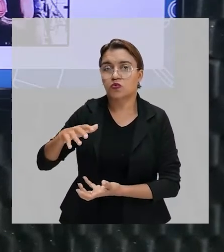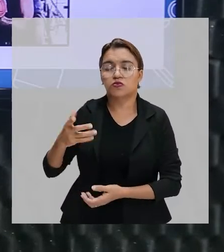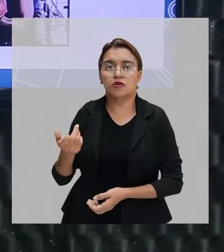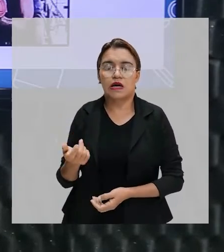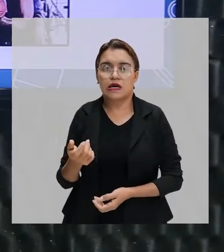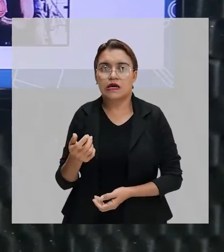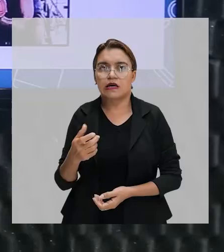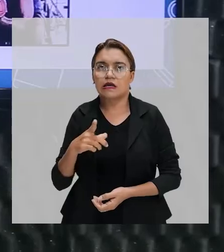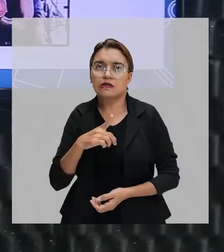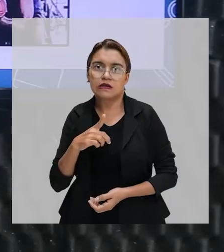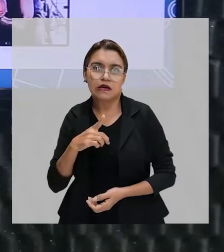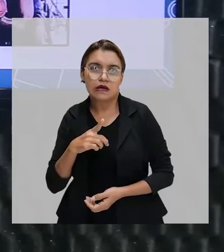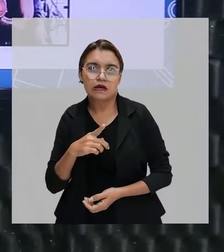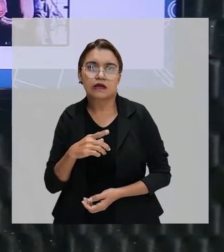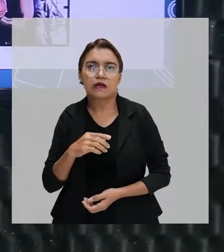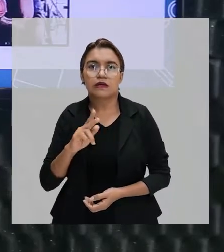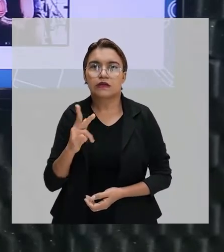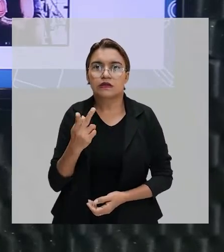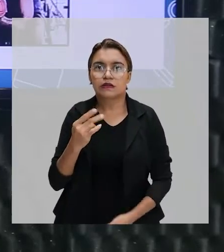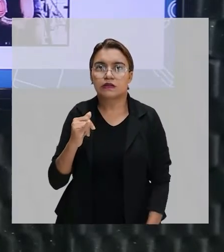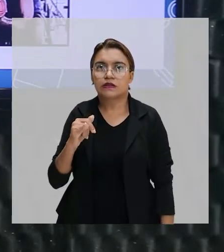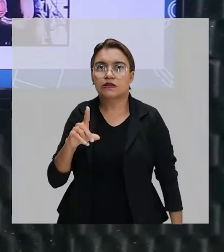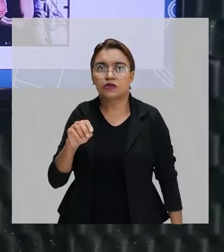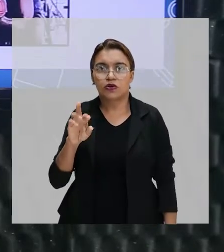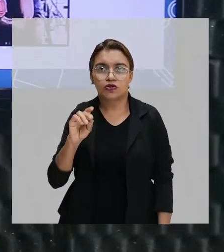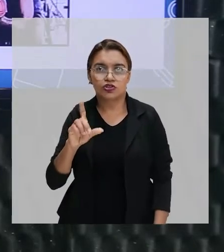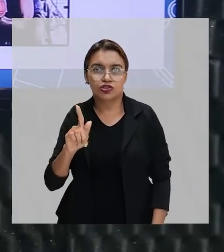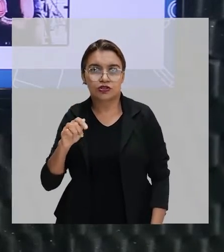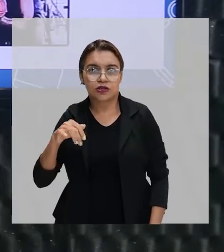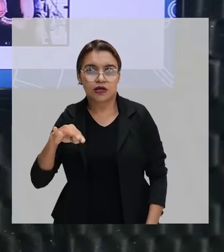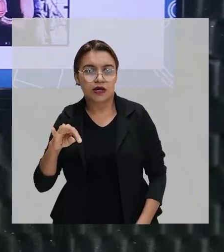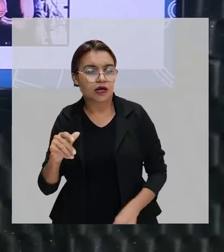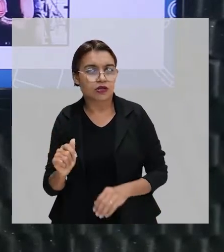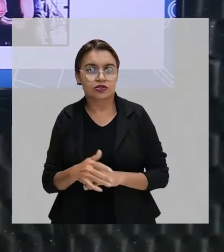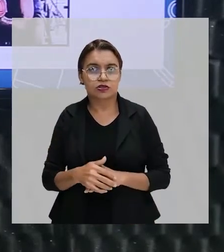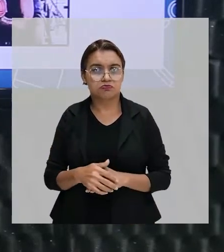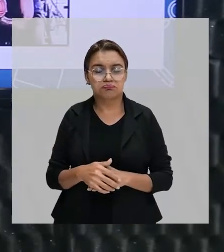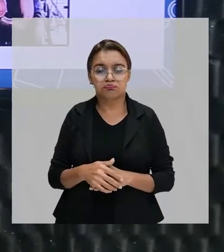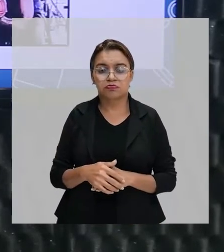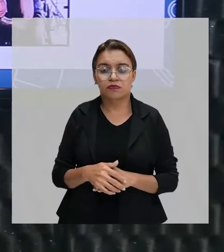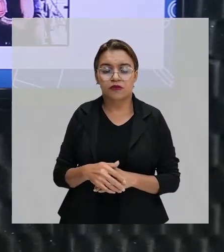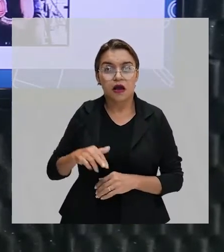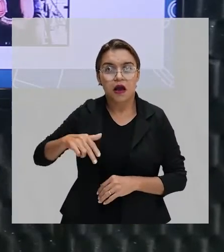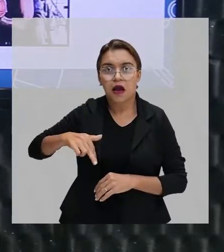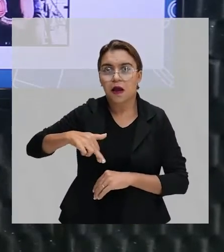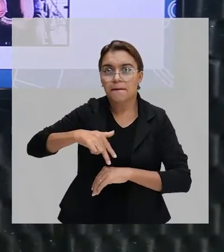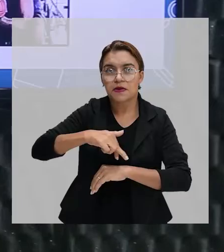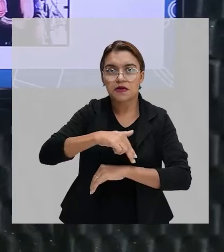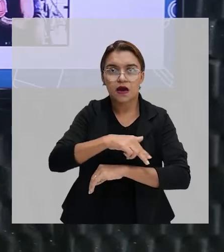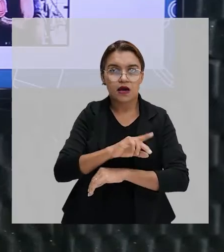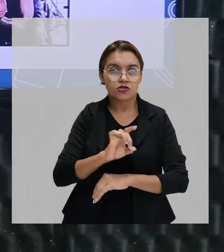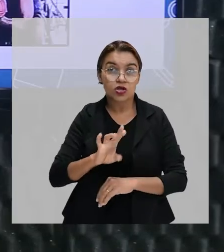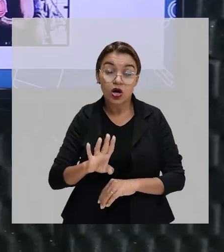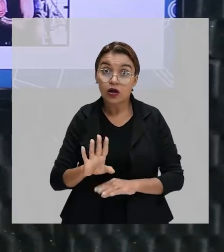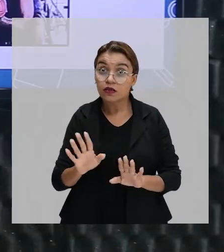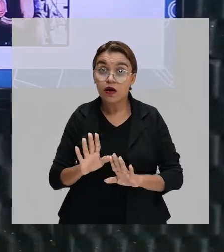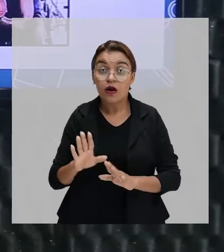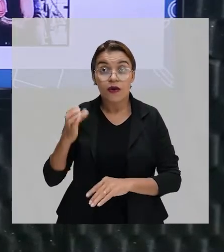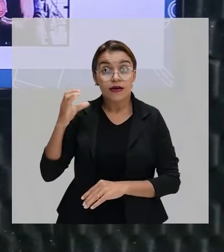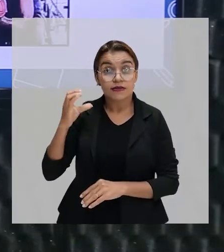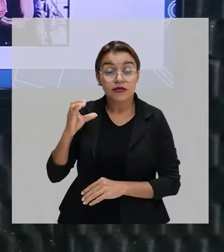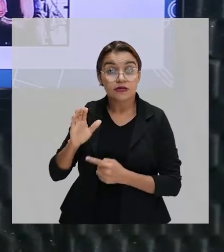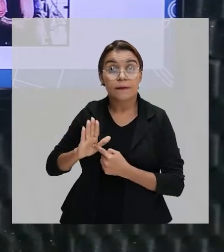leves uma hidroginástica uma caminhada hoje a ciência já mostrou totalmente o contrário bom